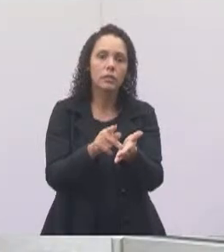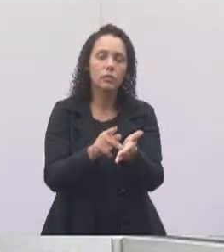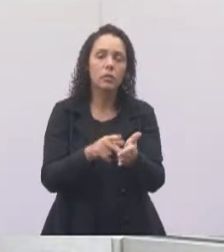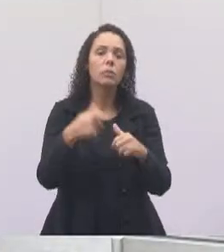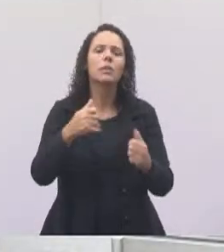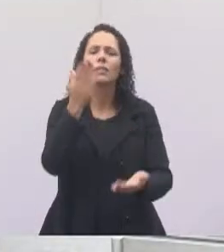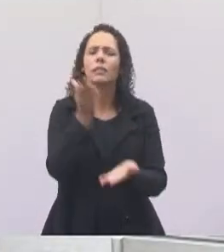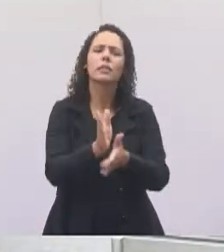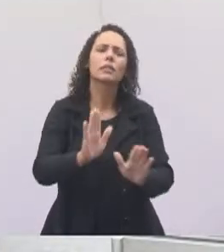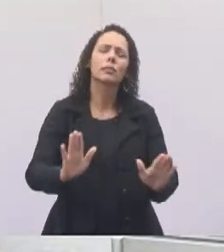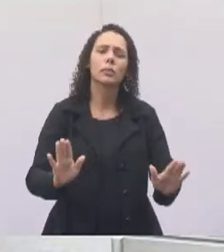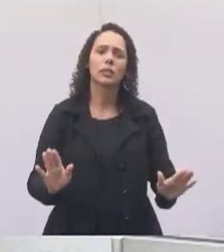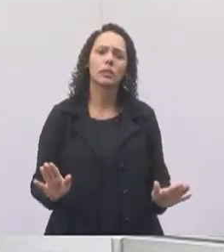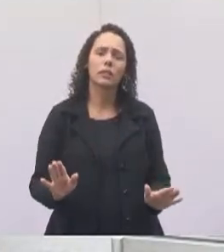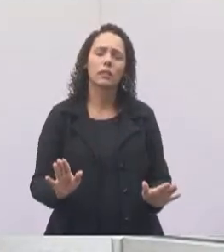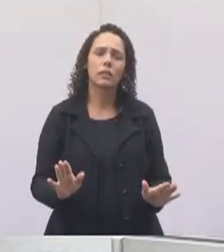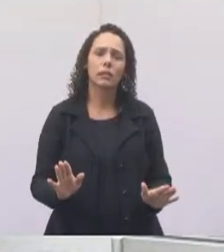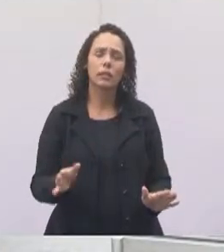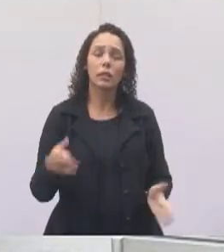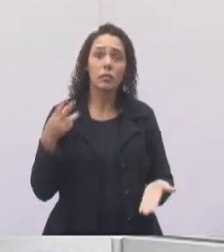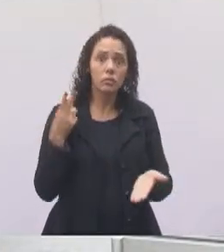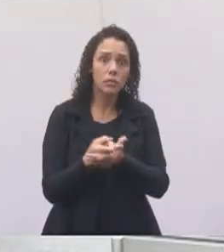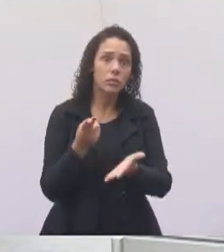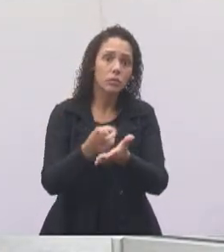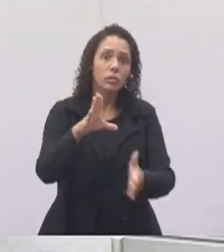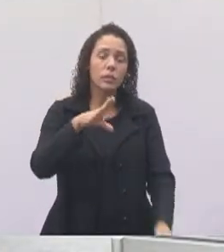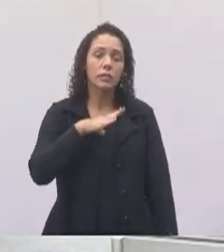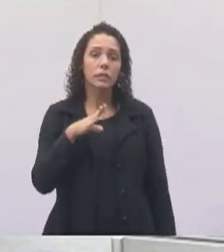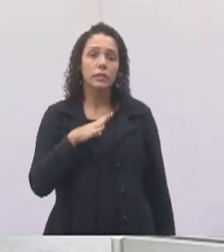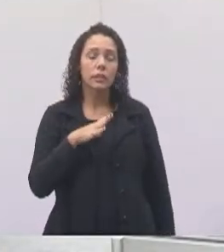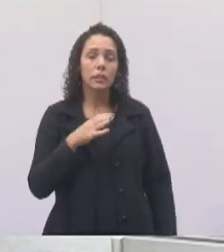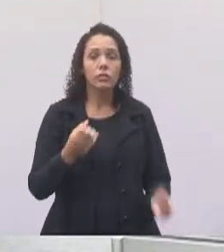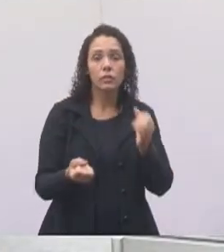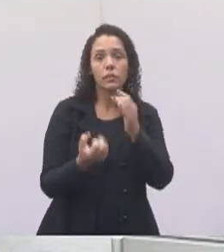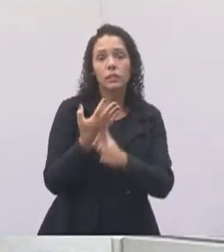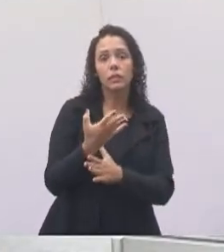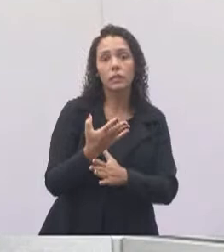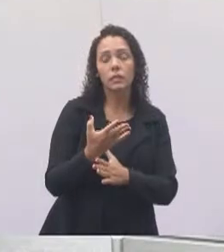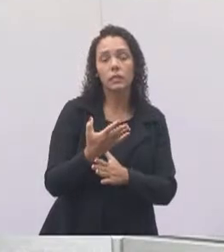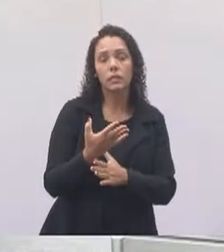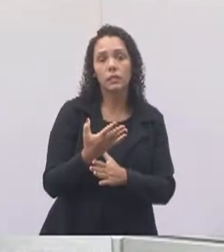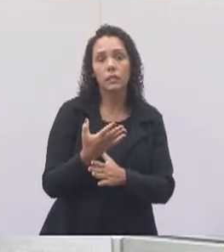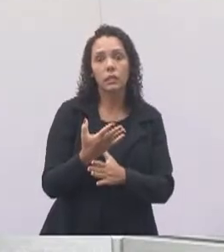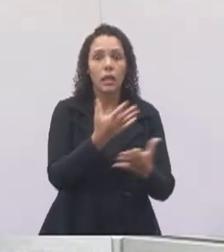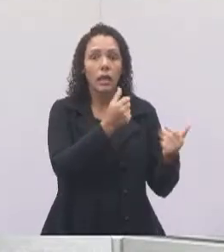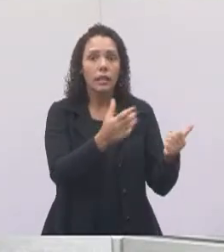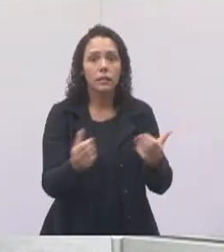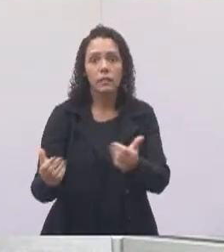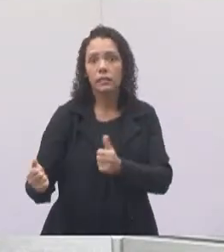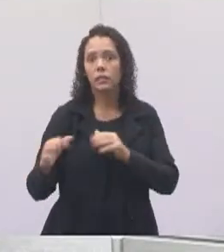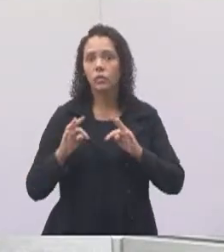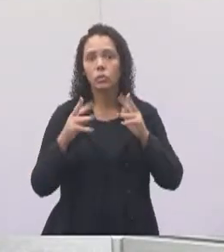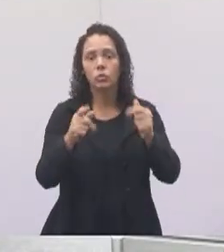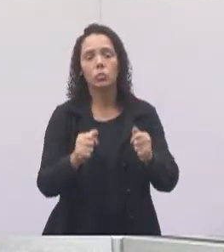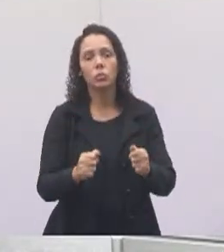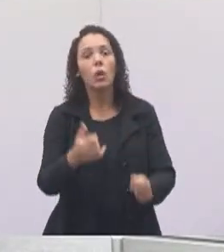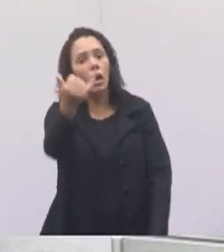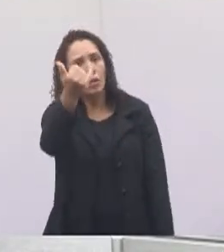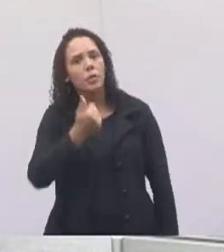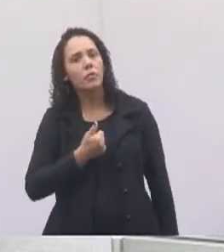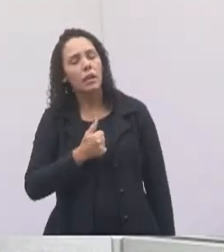acabar isso? Será que vamos continuar numa cidade de que forma? Aceitando tudo. Você